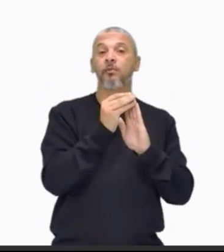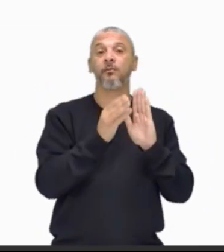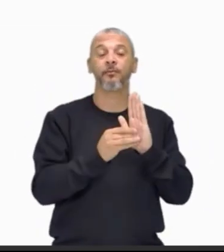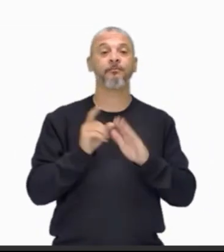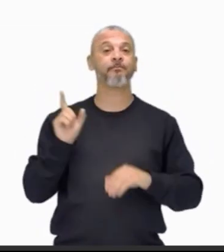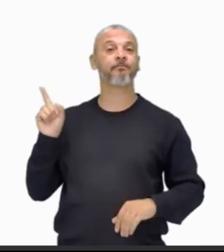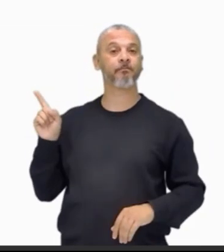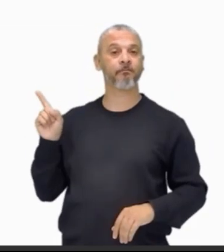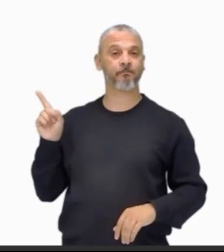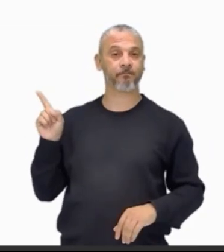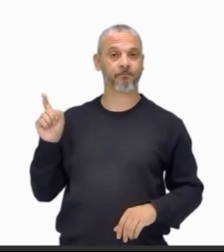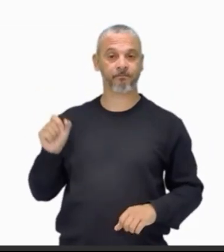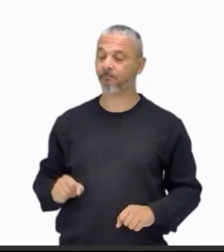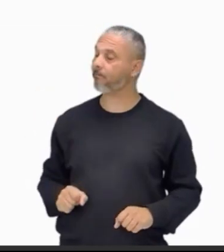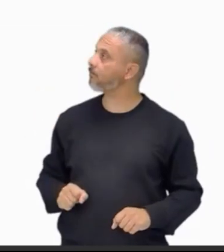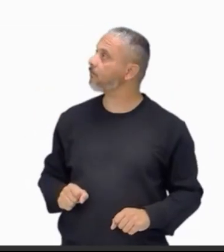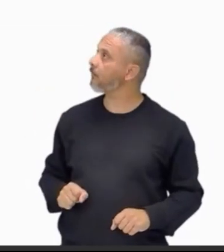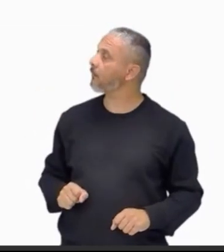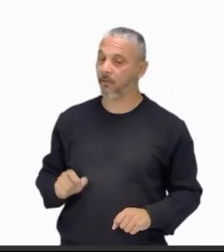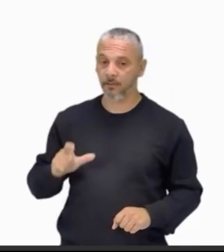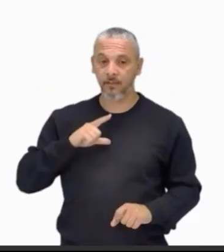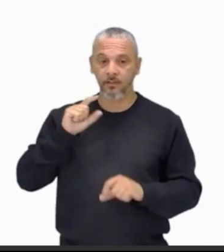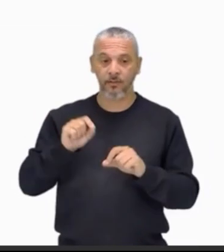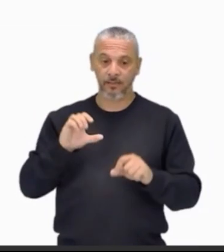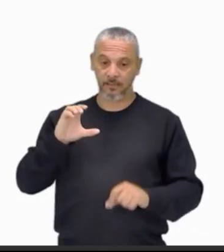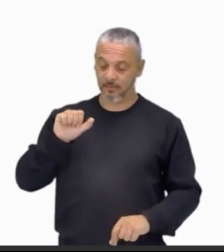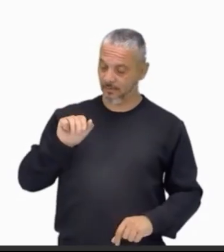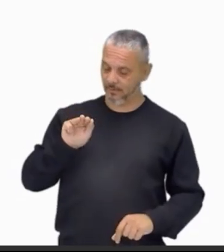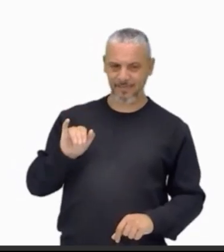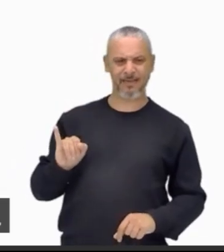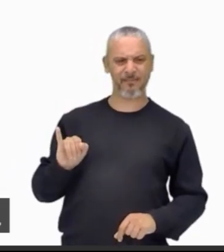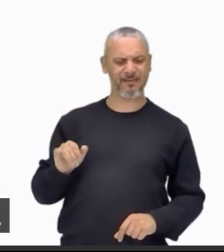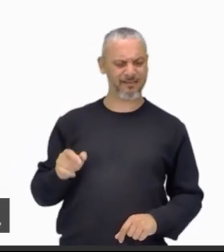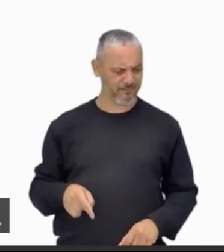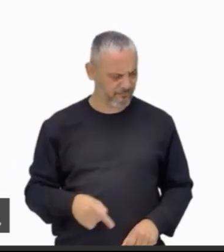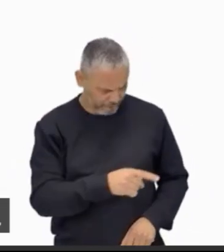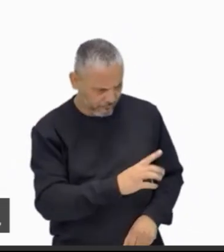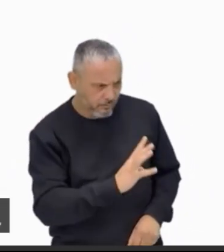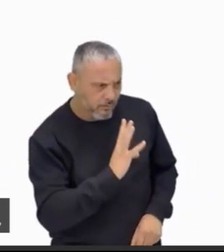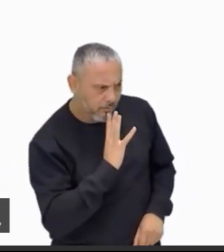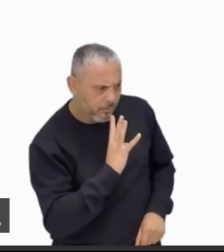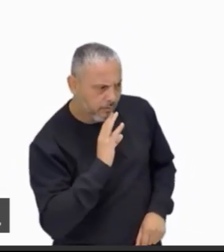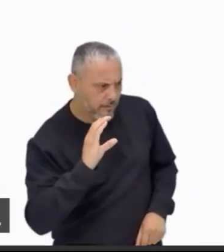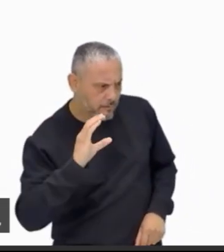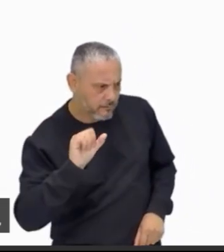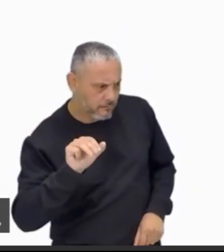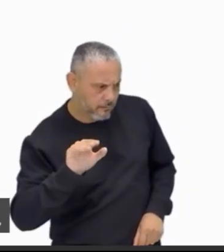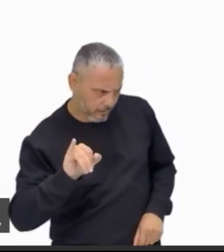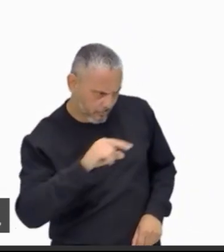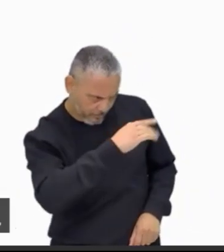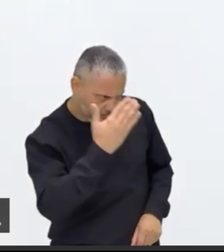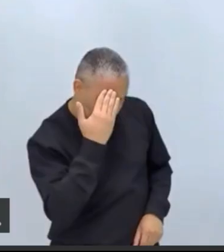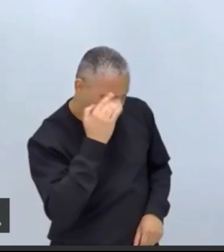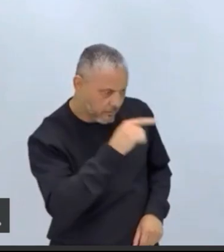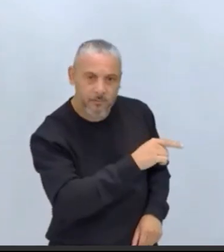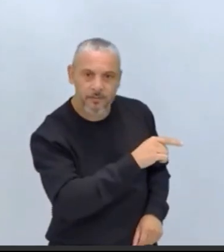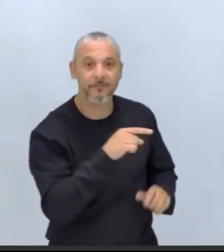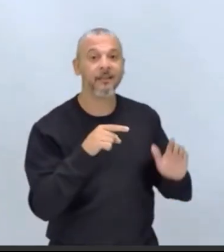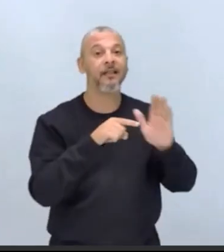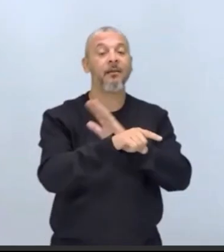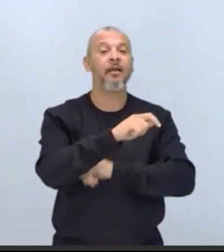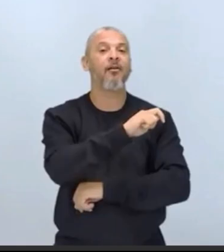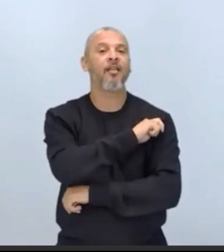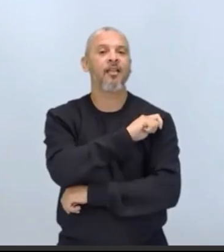nosso autômato, tá? Então, nosso autômato, por exemplo, tem o kami. Comece perguntando se o aluno ele já ouviu falar o que é um kami.